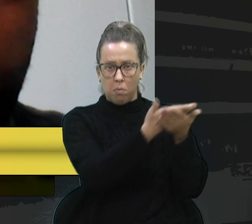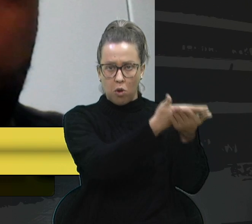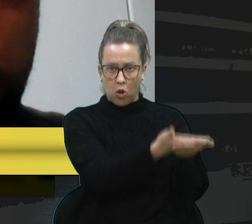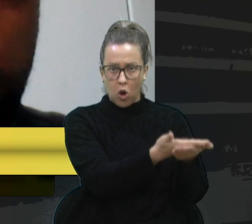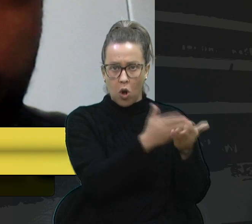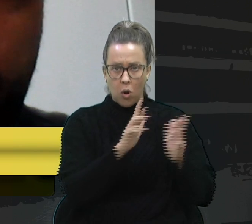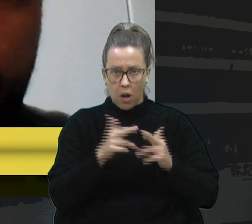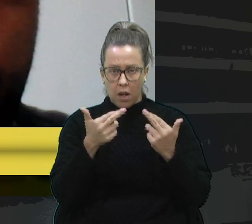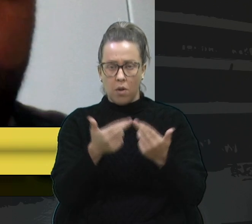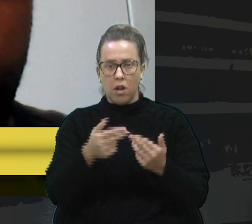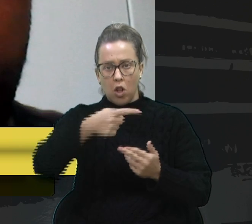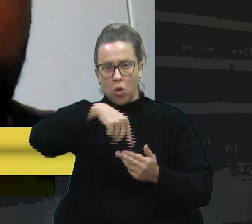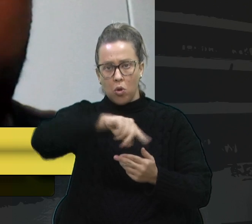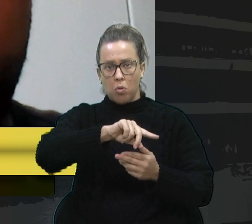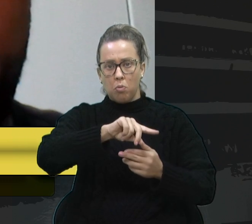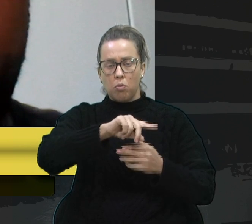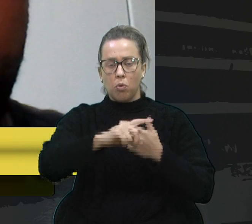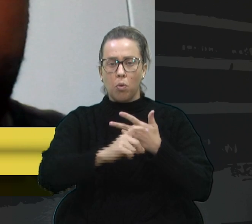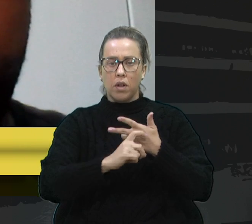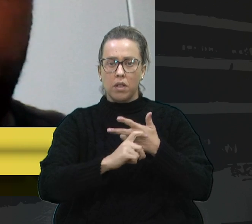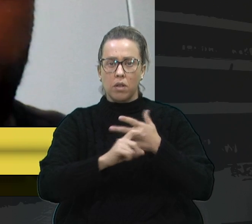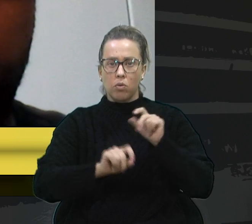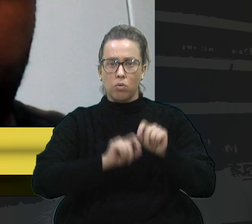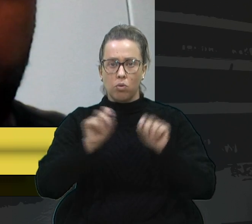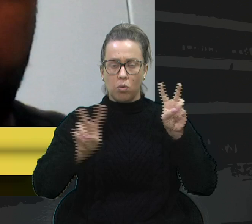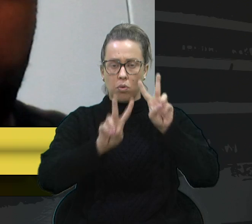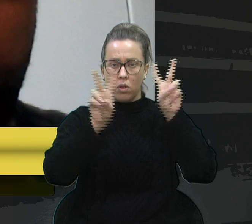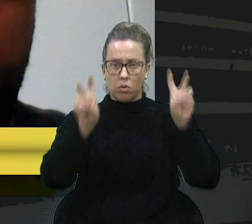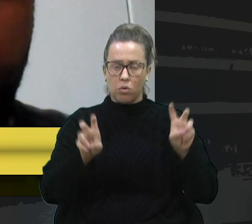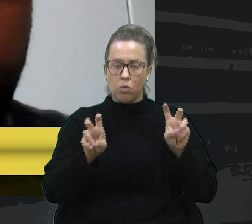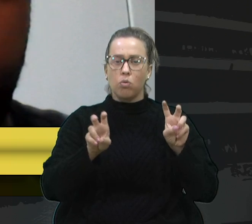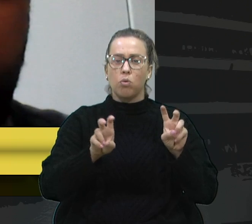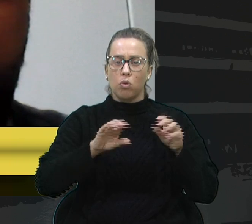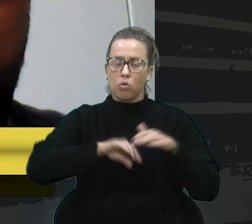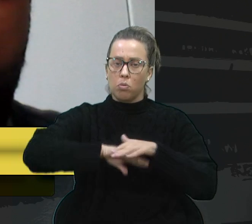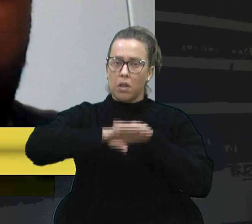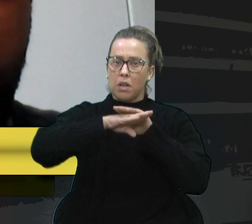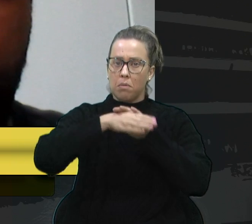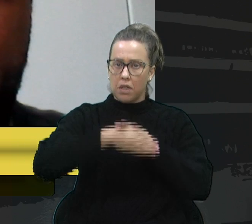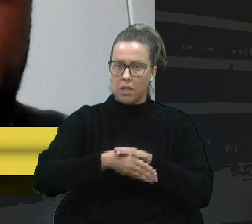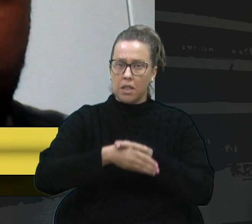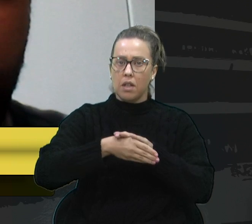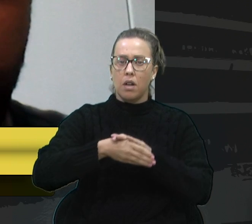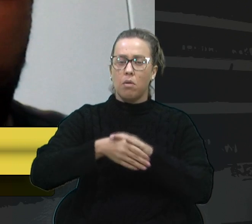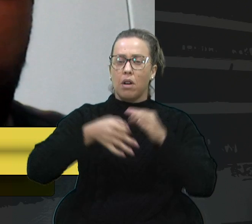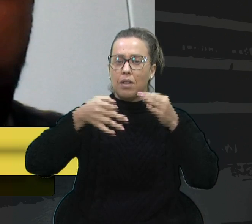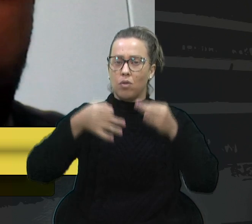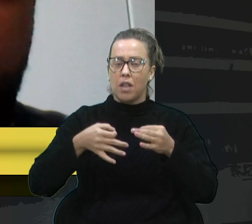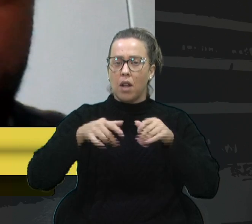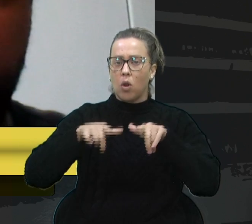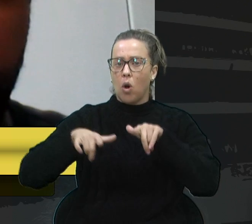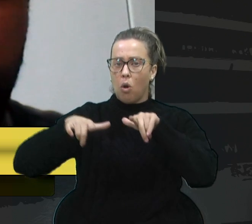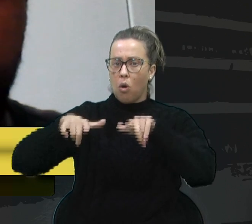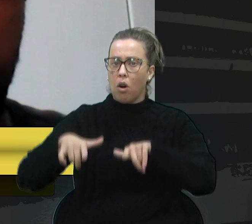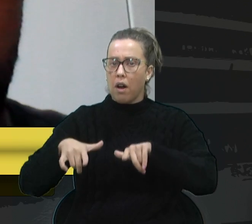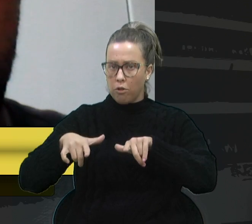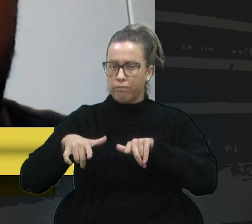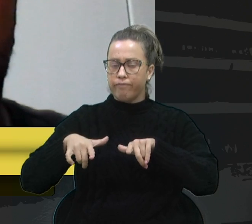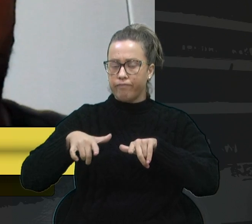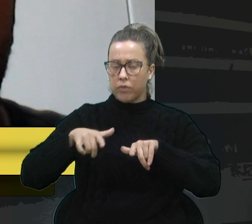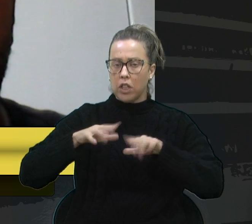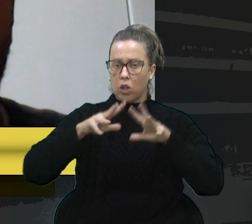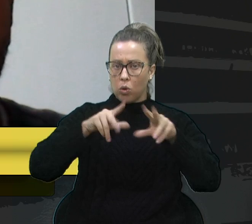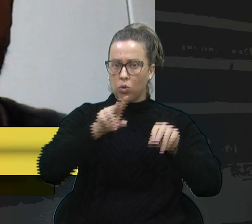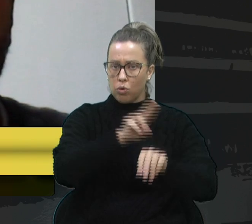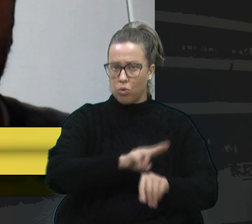junto com o executivo municipal, que trata da questão de uma adequação ao cargo, né, e ao quadro que esses servidores